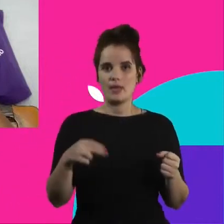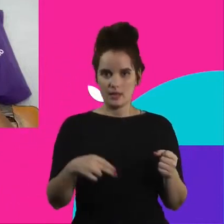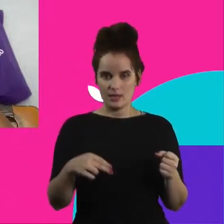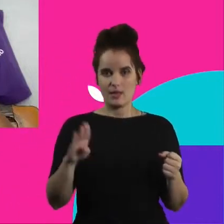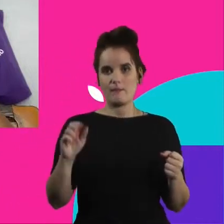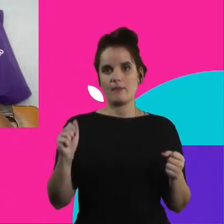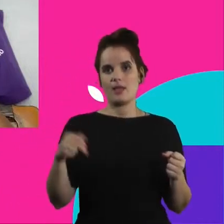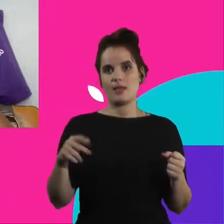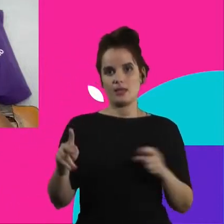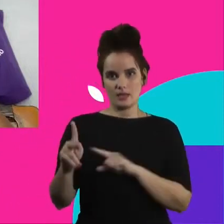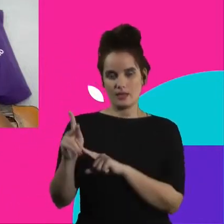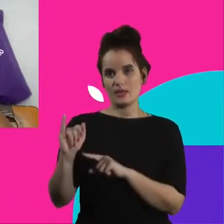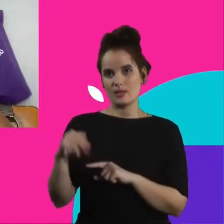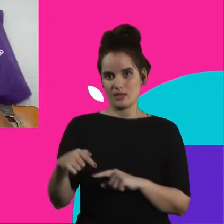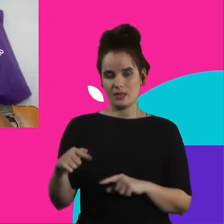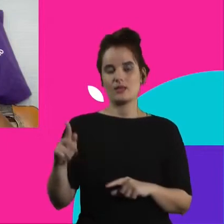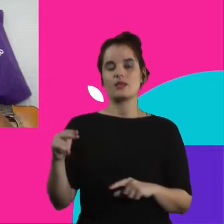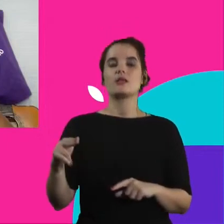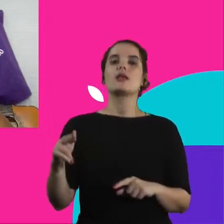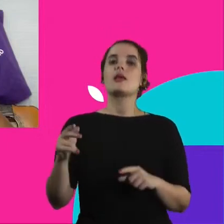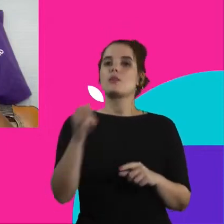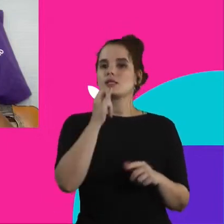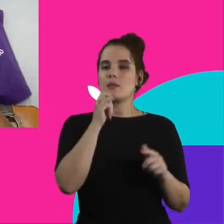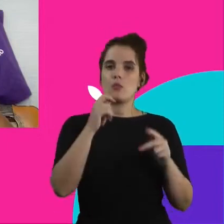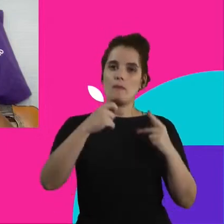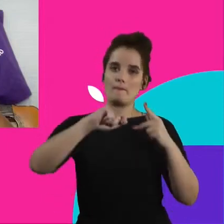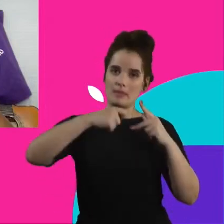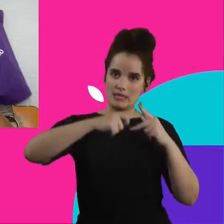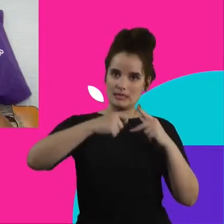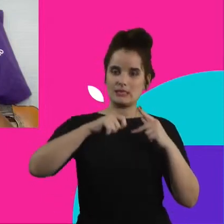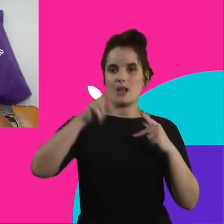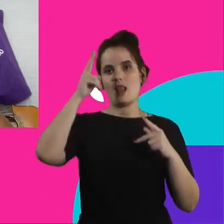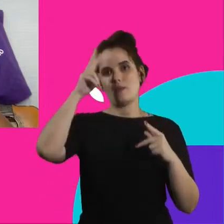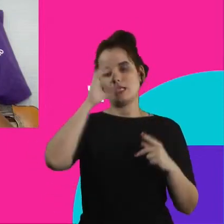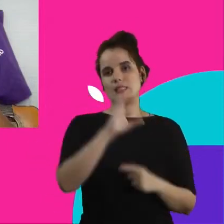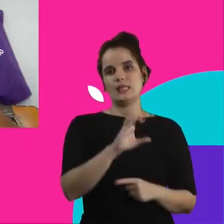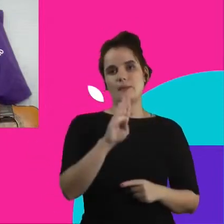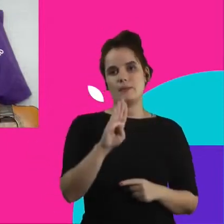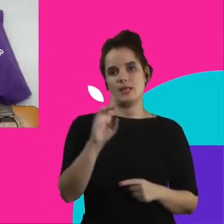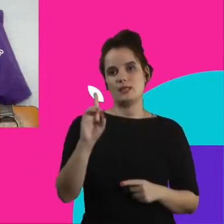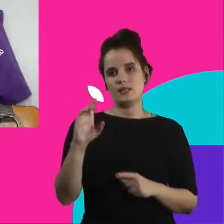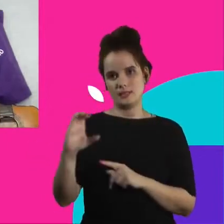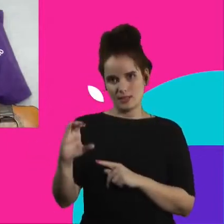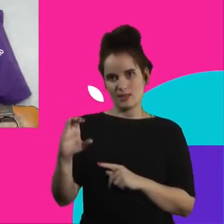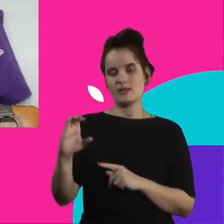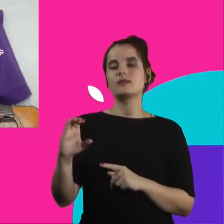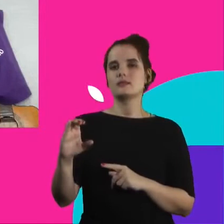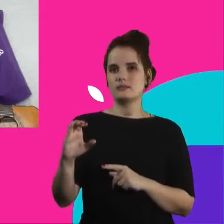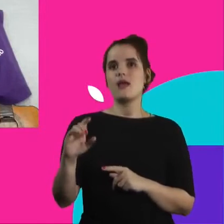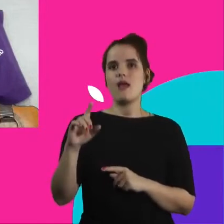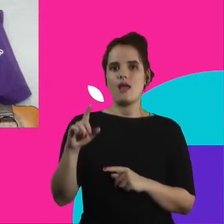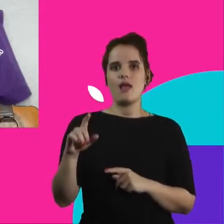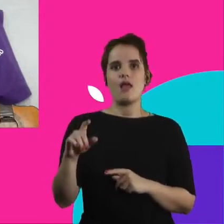próprio Pix, né, que lembra muito o CBDC, né, que é a moeda digital emitida por bancos centrais, que